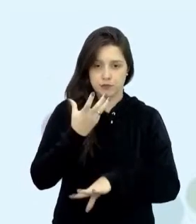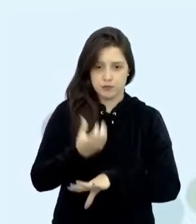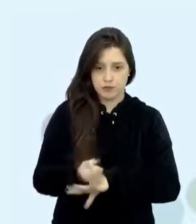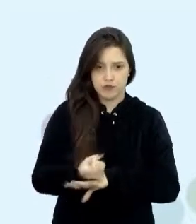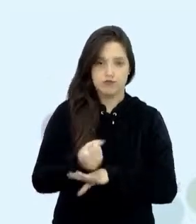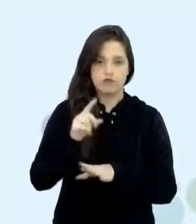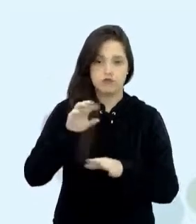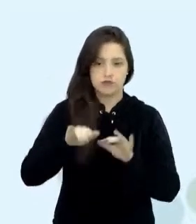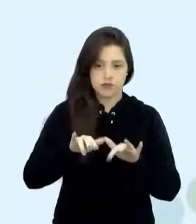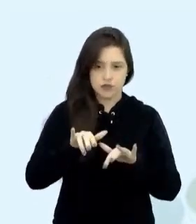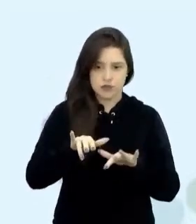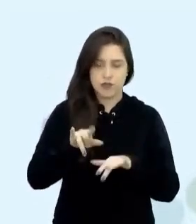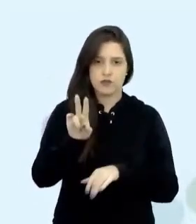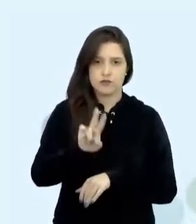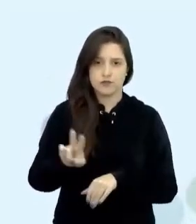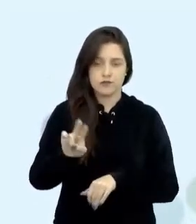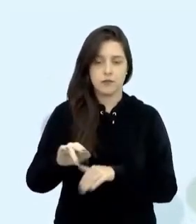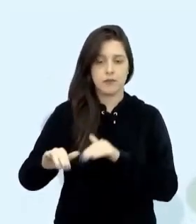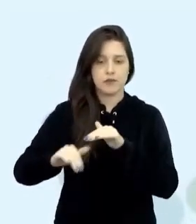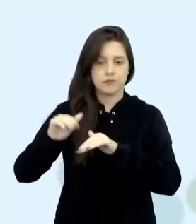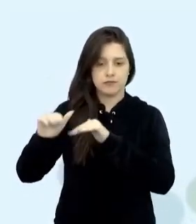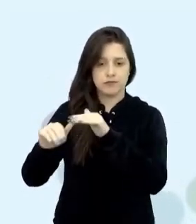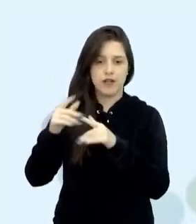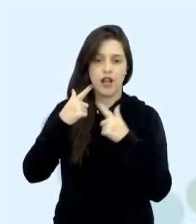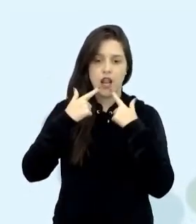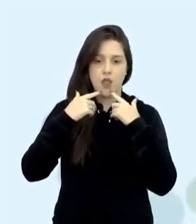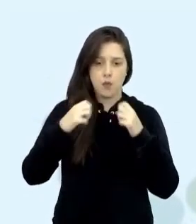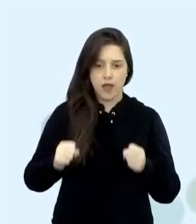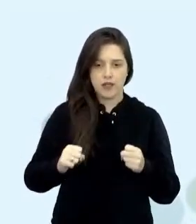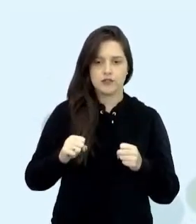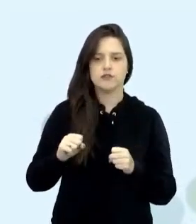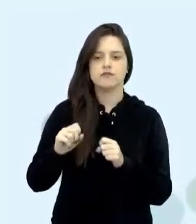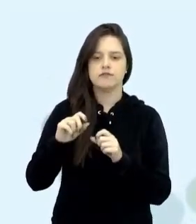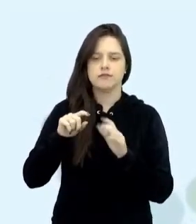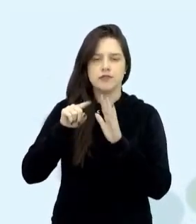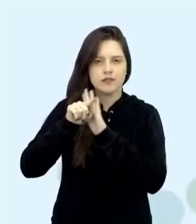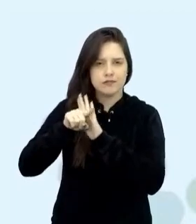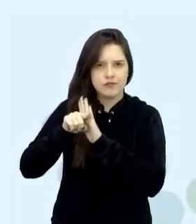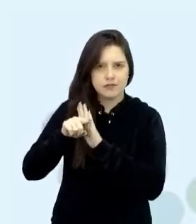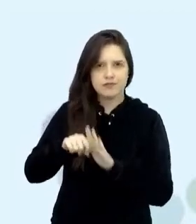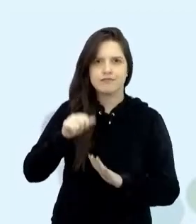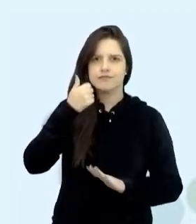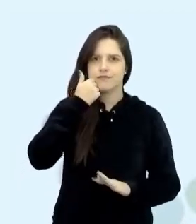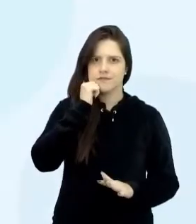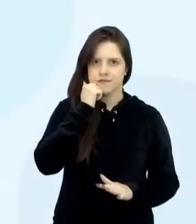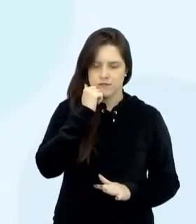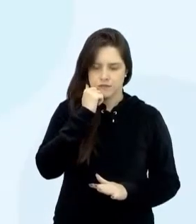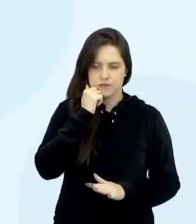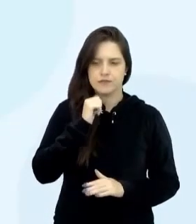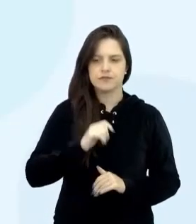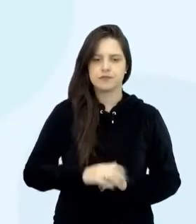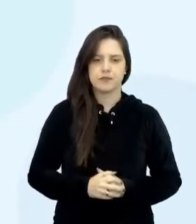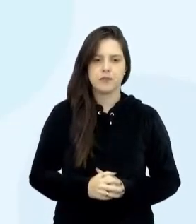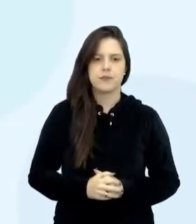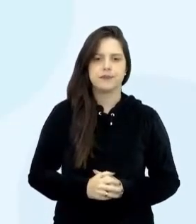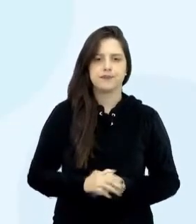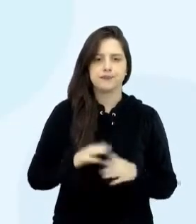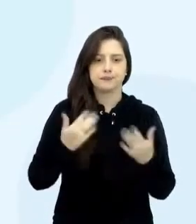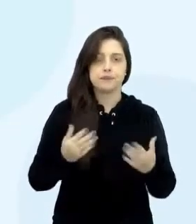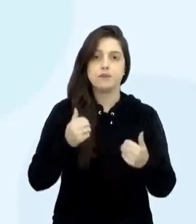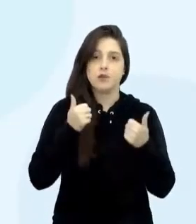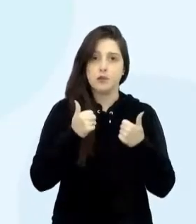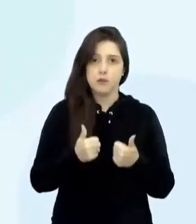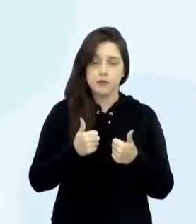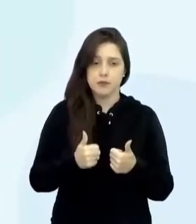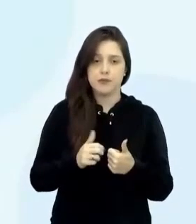e aplicativos digitais, utilizando procedimentos e linguagens adequados à investigação científica. Muito